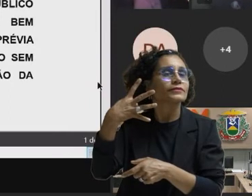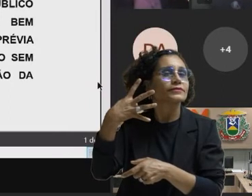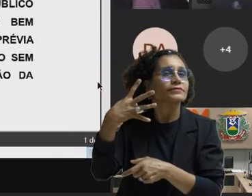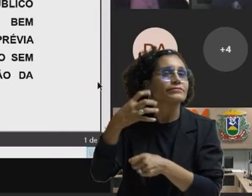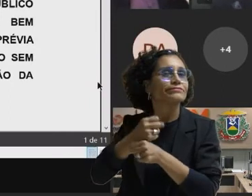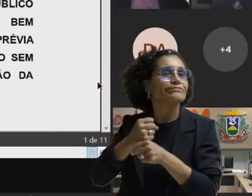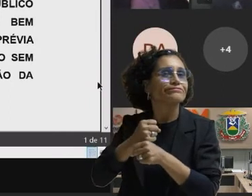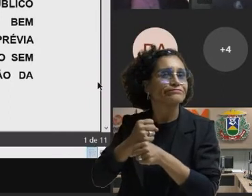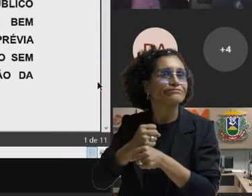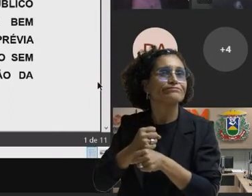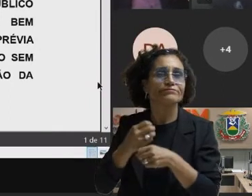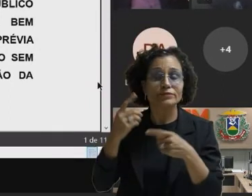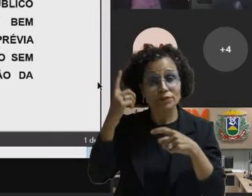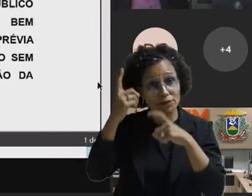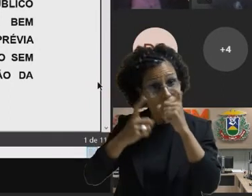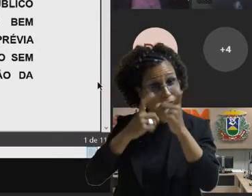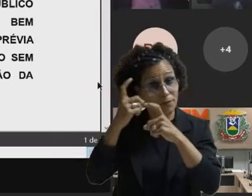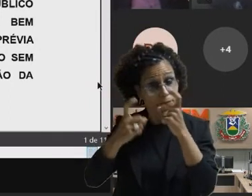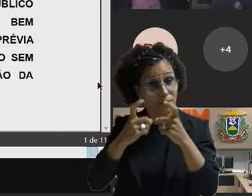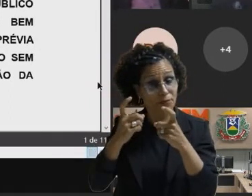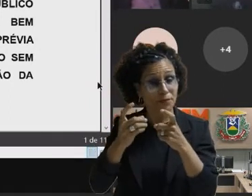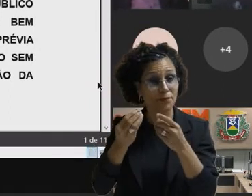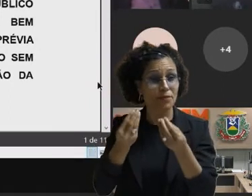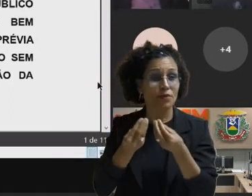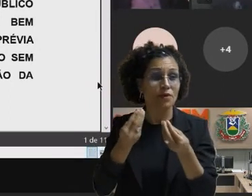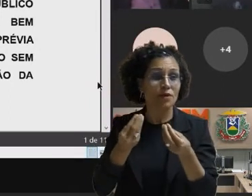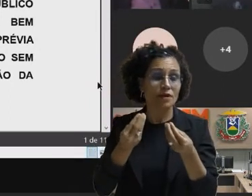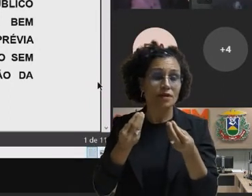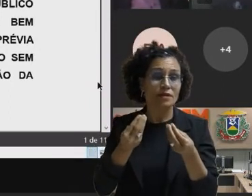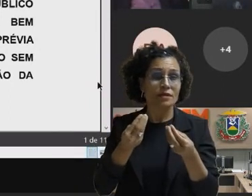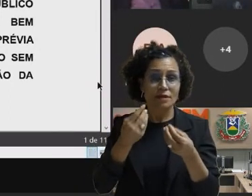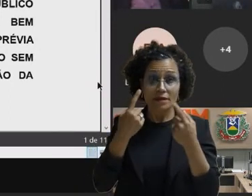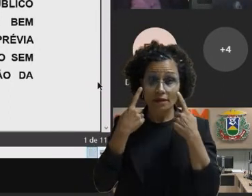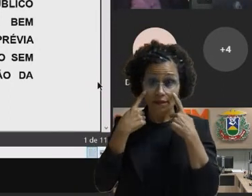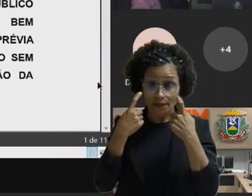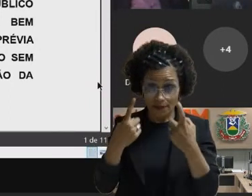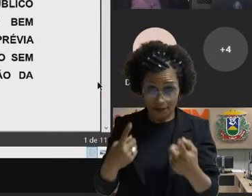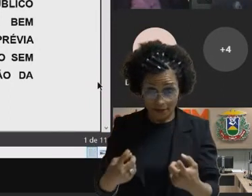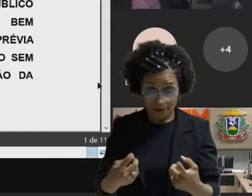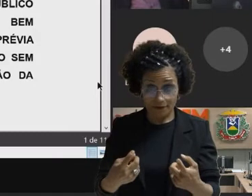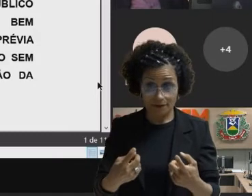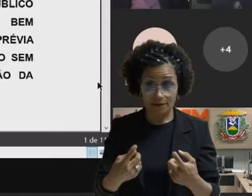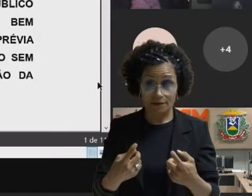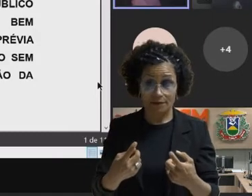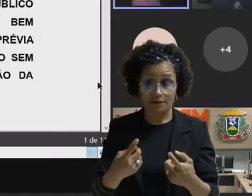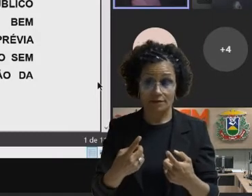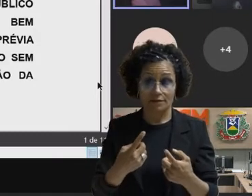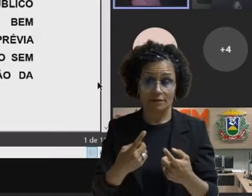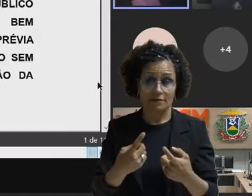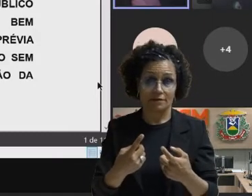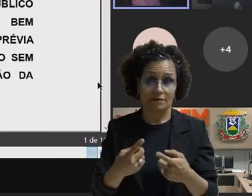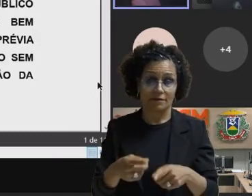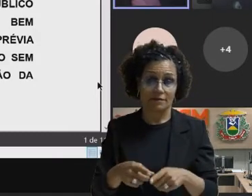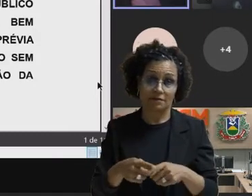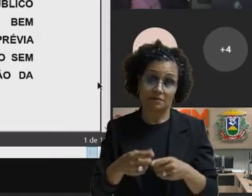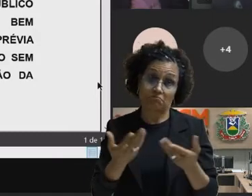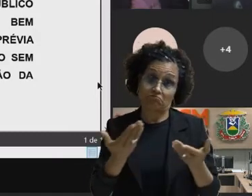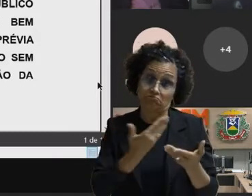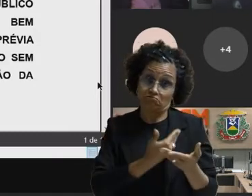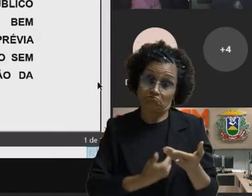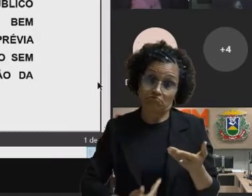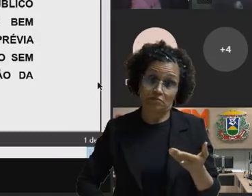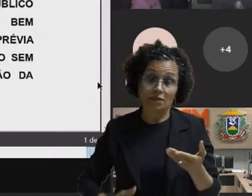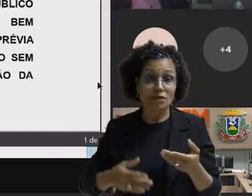há, como disse o conselheiro Marcelo Ferra, interesse público verificado, eu confesso que eu fico em dúvida